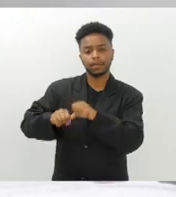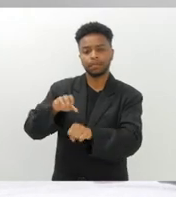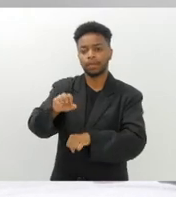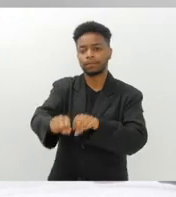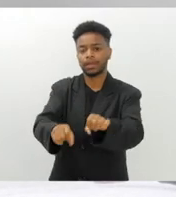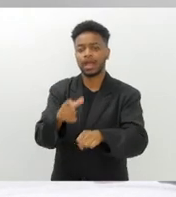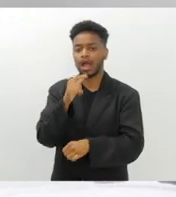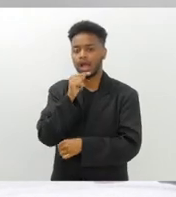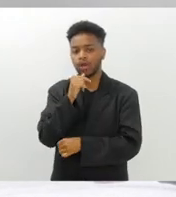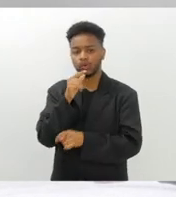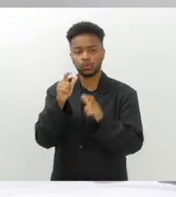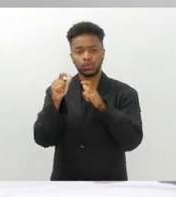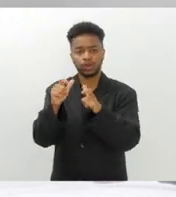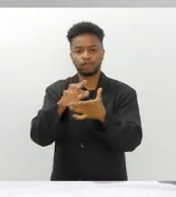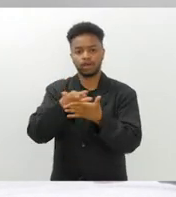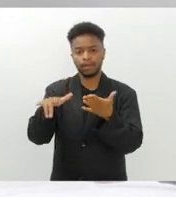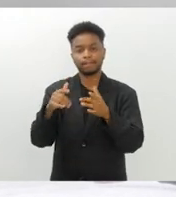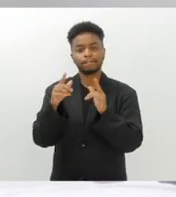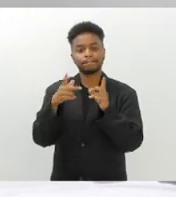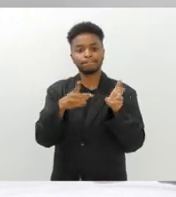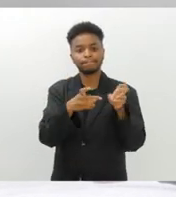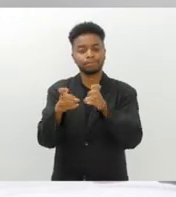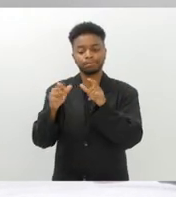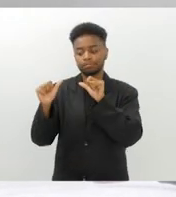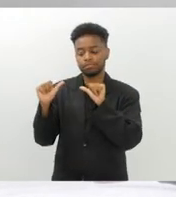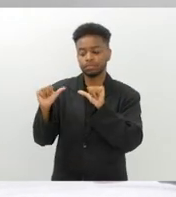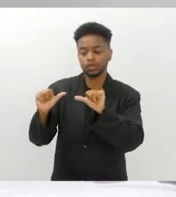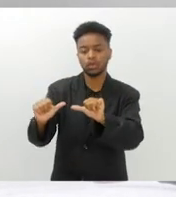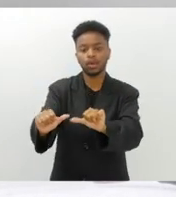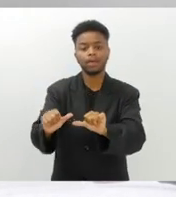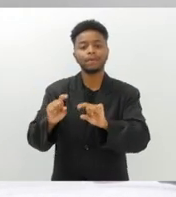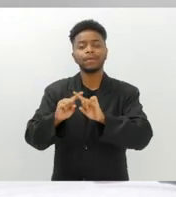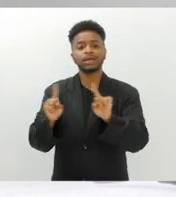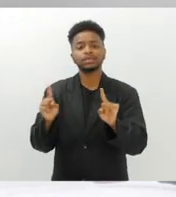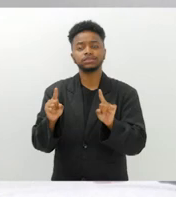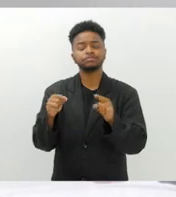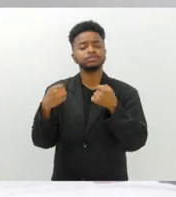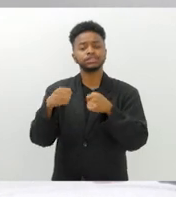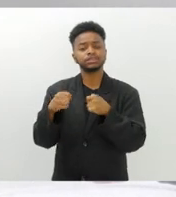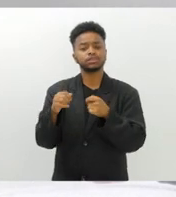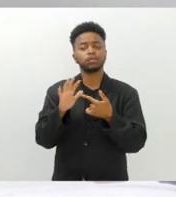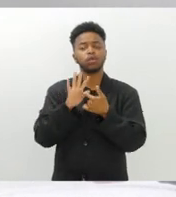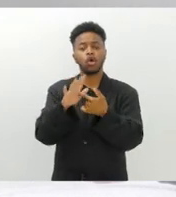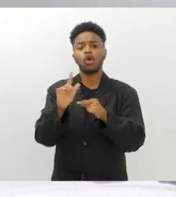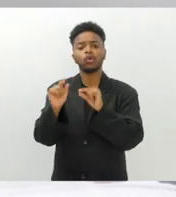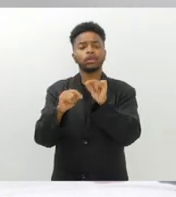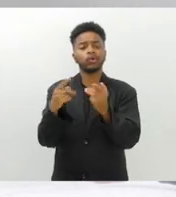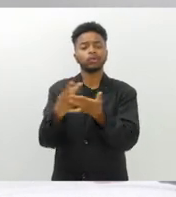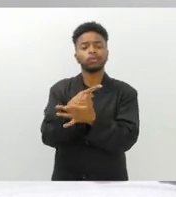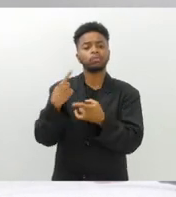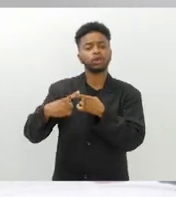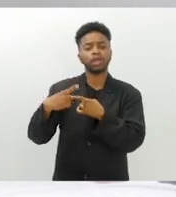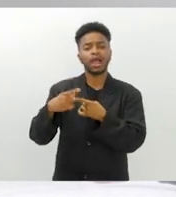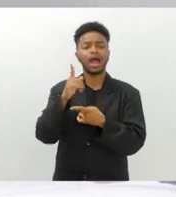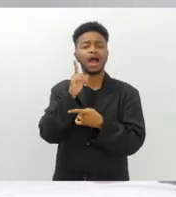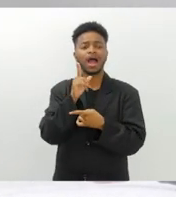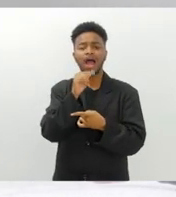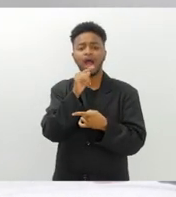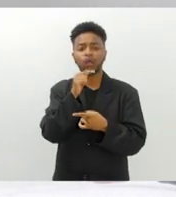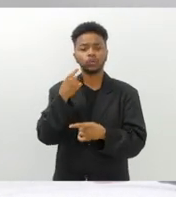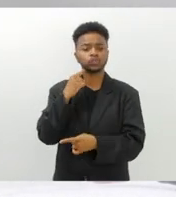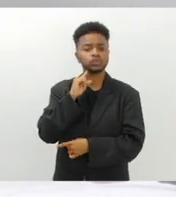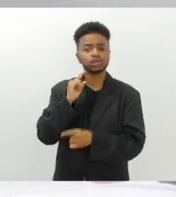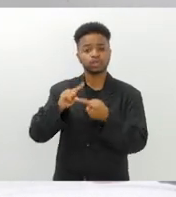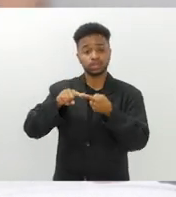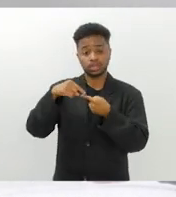vendo como ia piorando e tinham que relacionar com que atividades que estavam fazendo a qualidade da água piorar. E depois bateram um